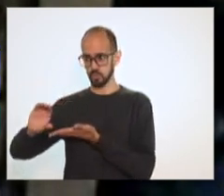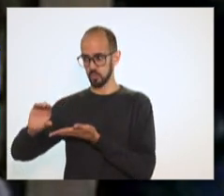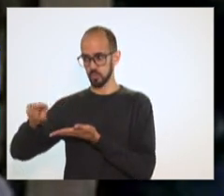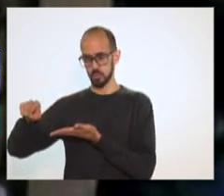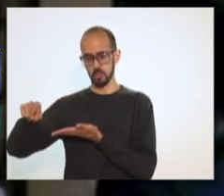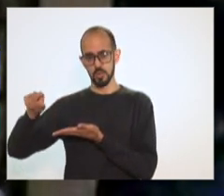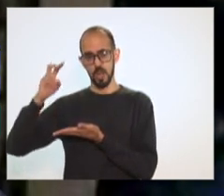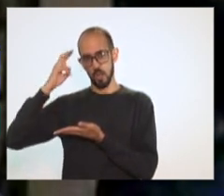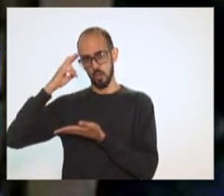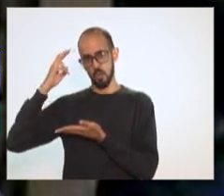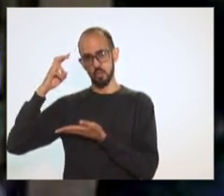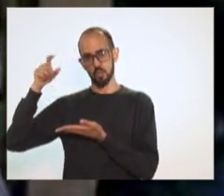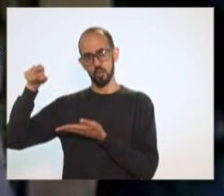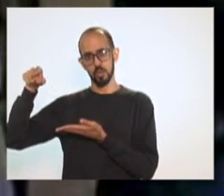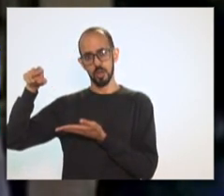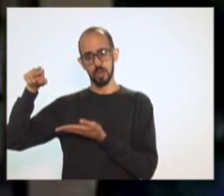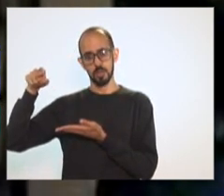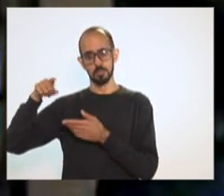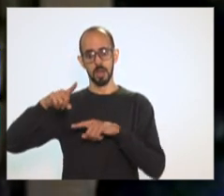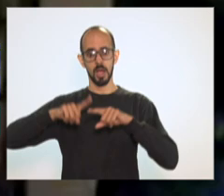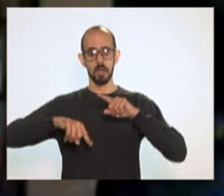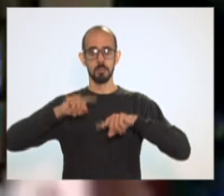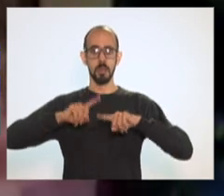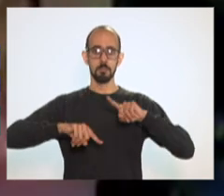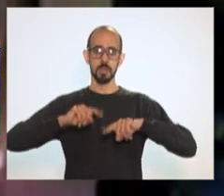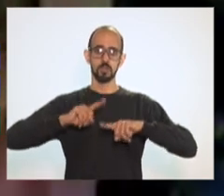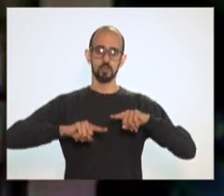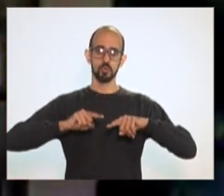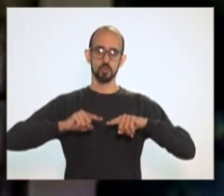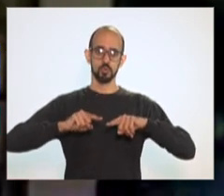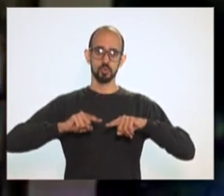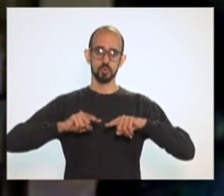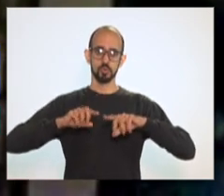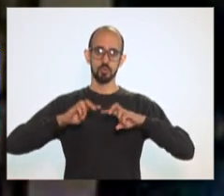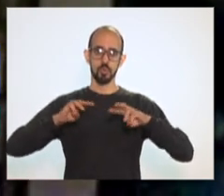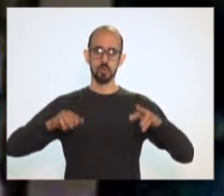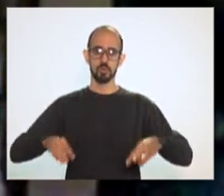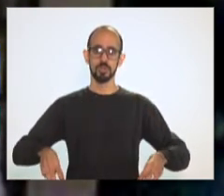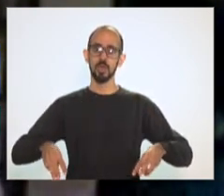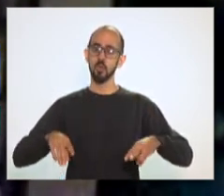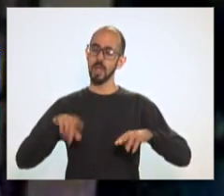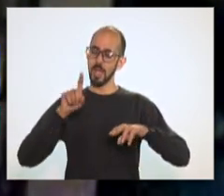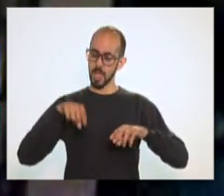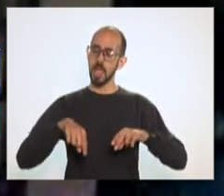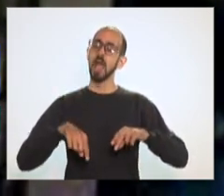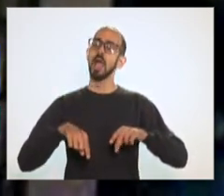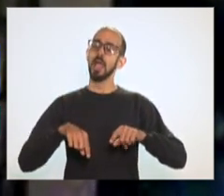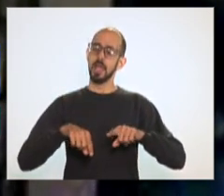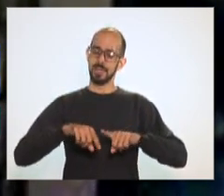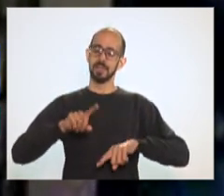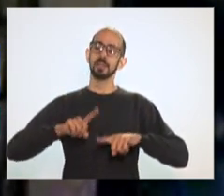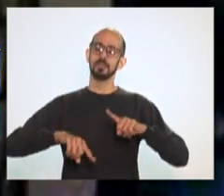para equipamentos e museu é nada mais nada menos do que um